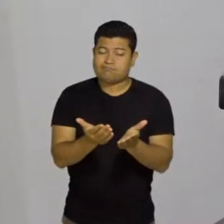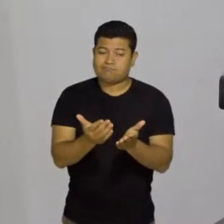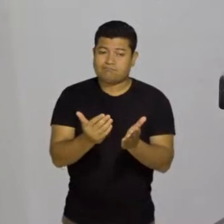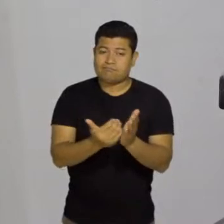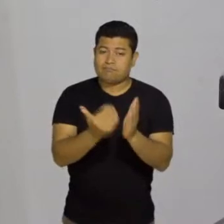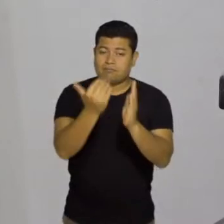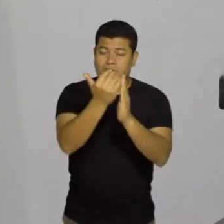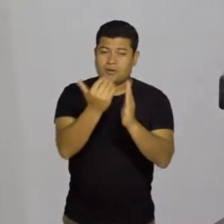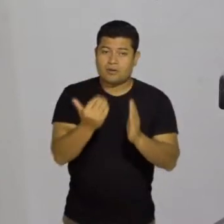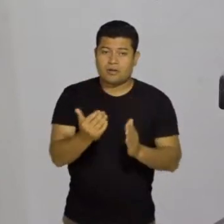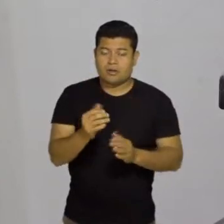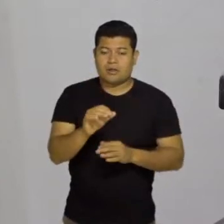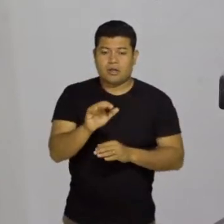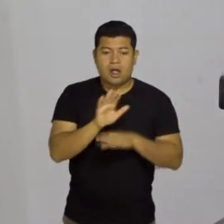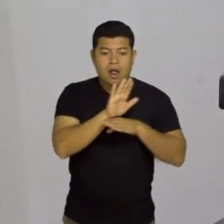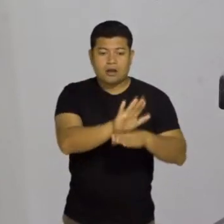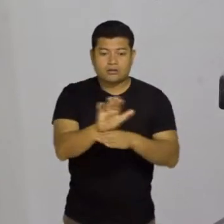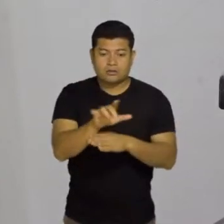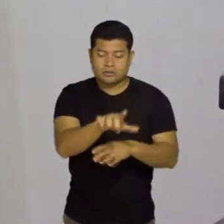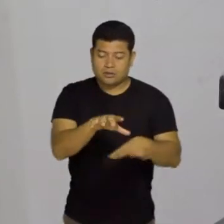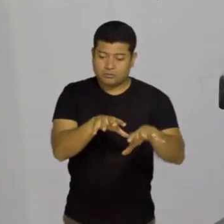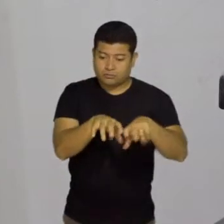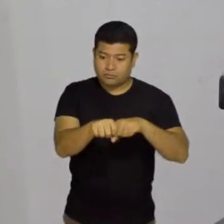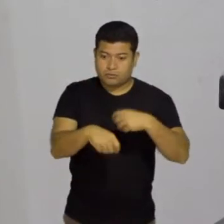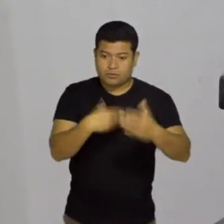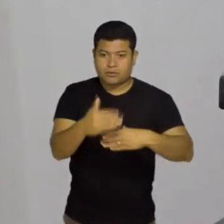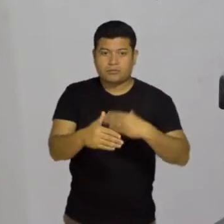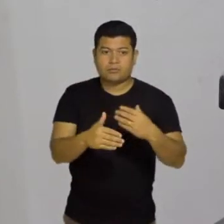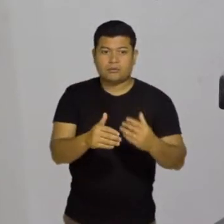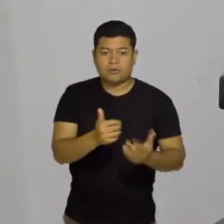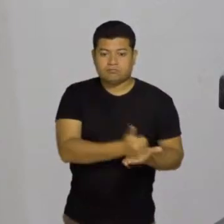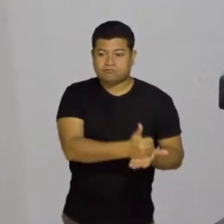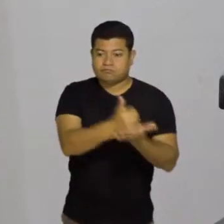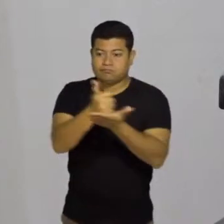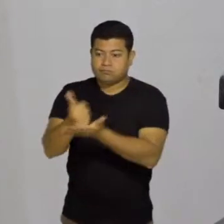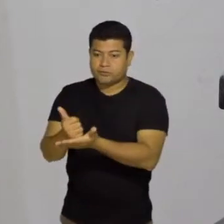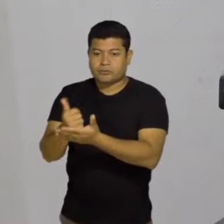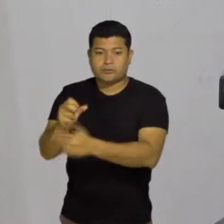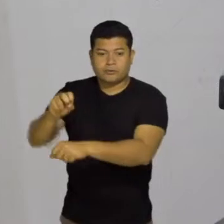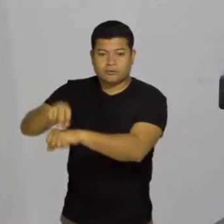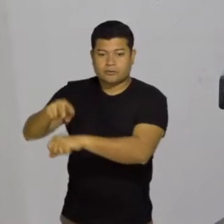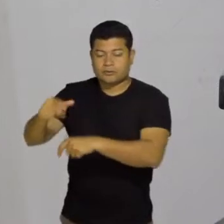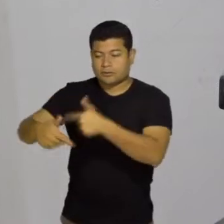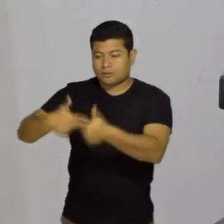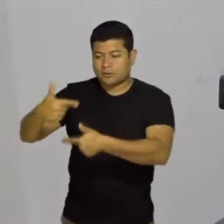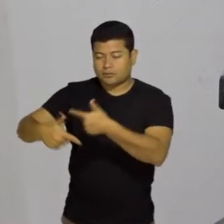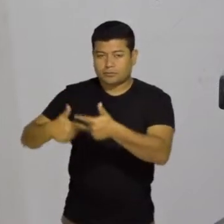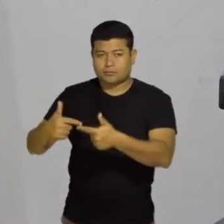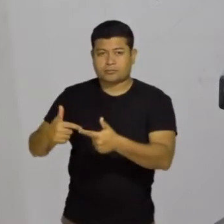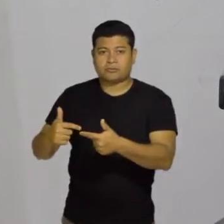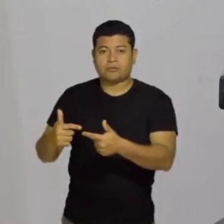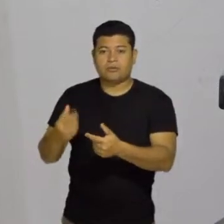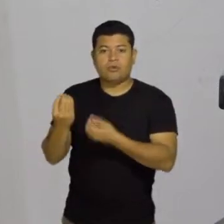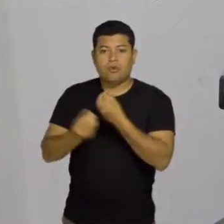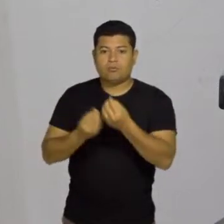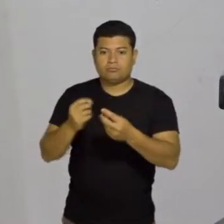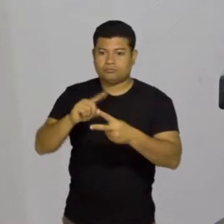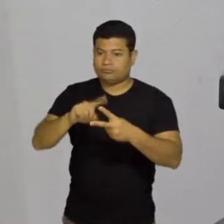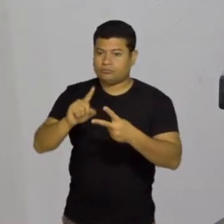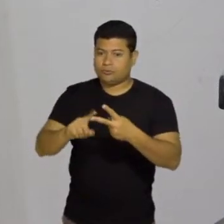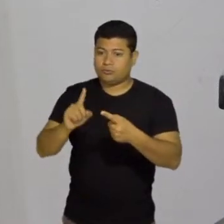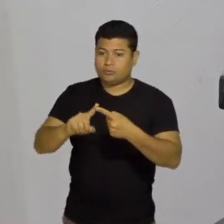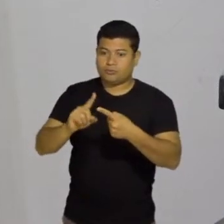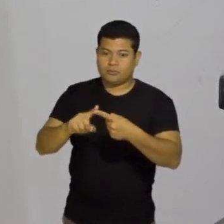encaminhá-los ao mercado de trabalho, através de dois grandes programas, o programa do